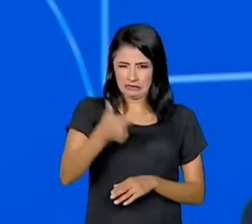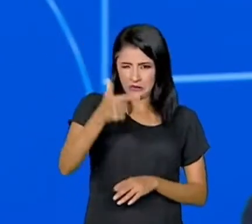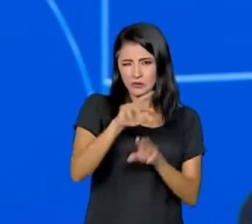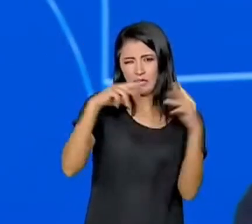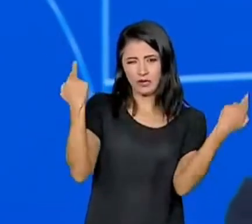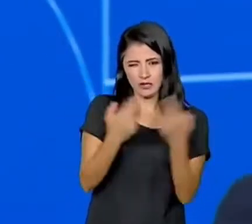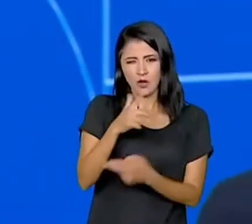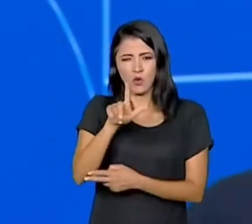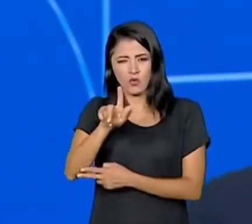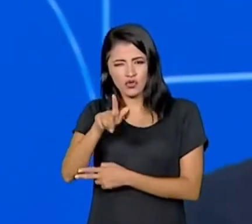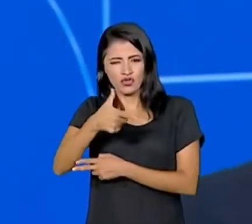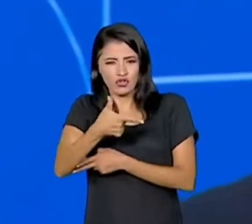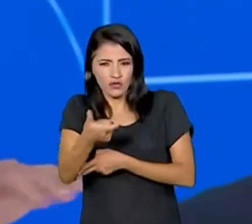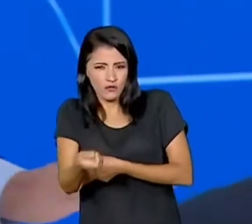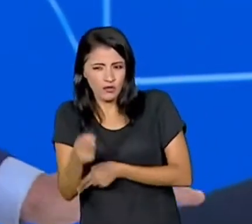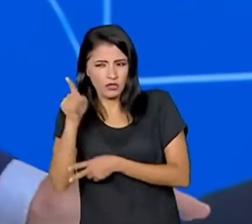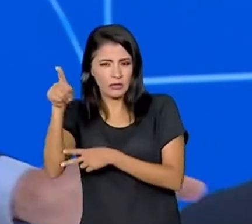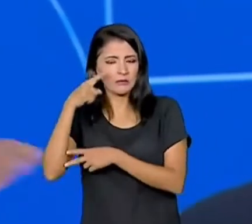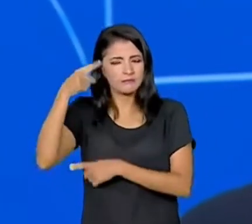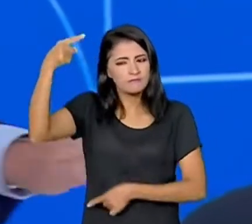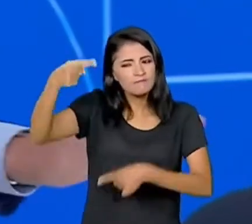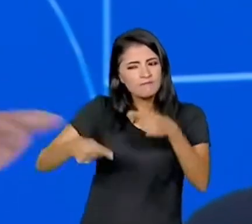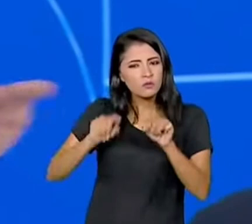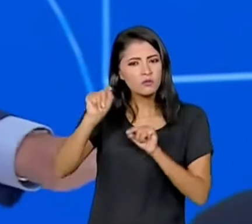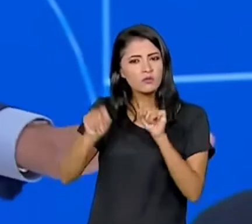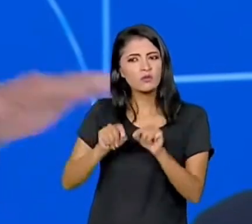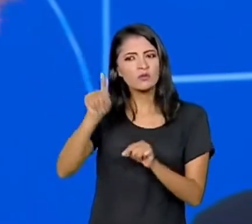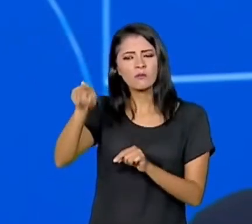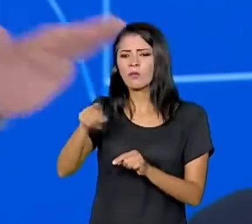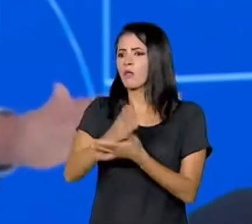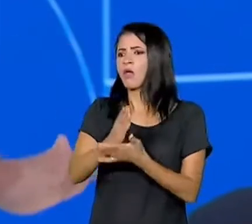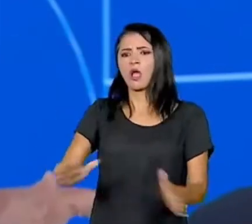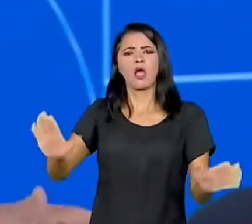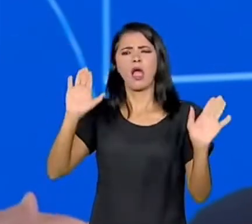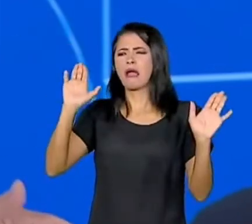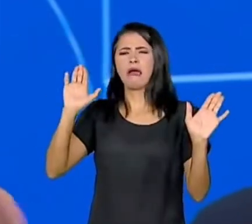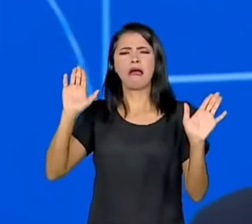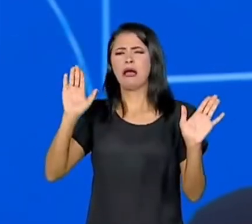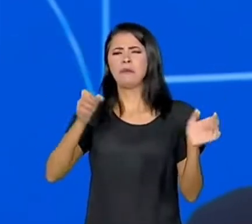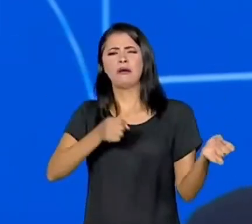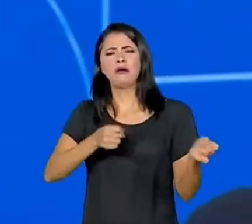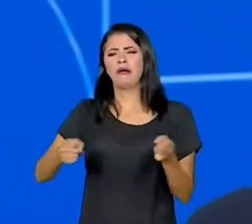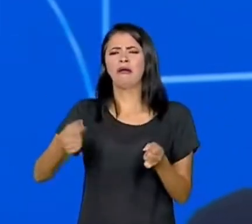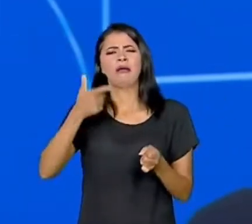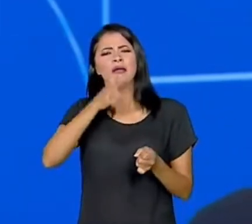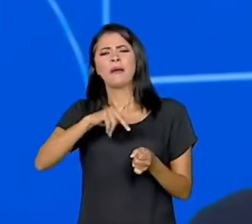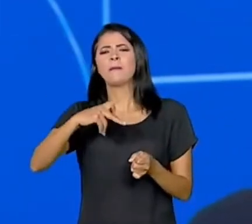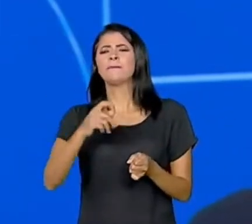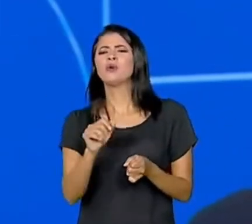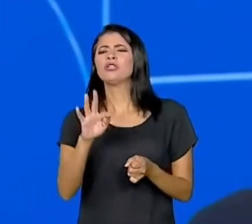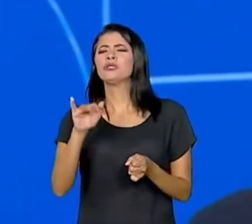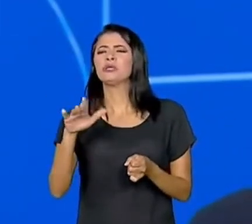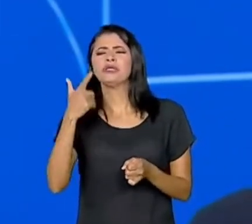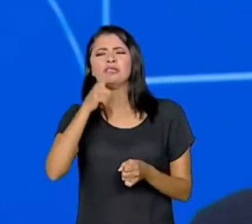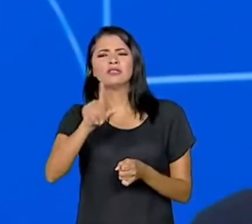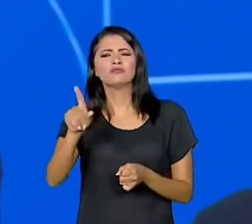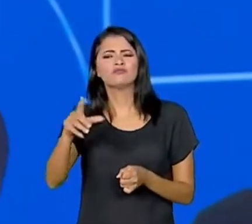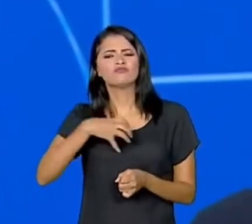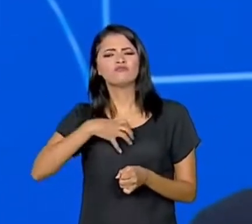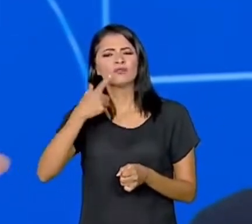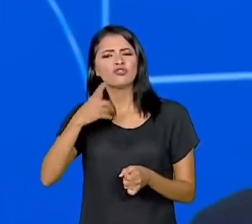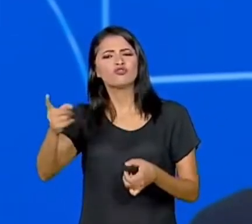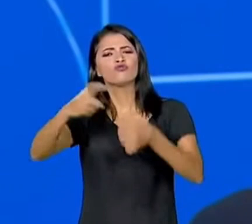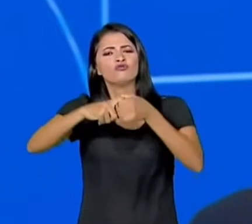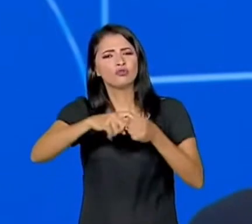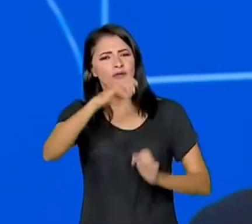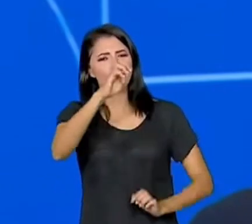tinha discutido que era definitivamente para acabar com o protecionismo como forma da gente recuperar